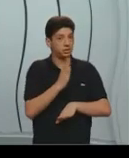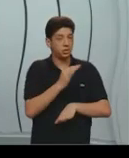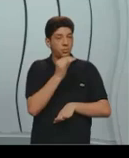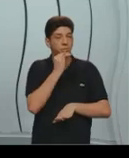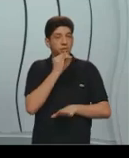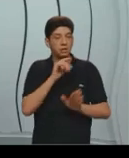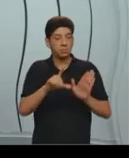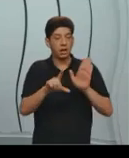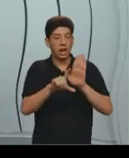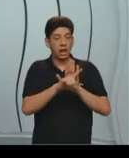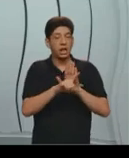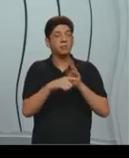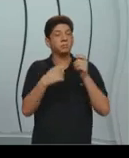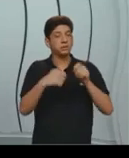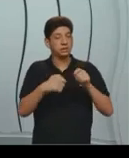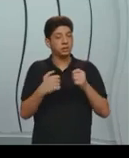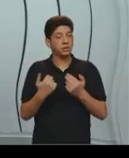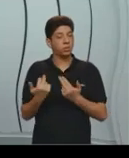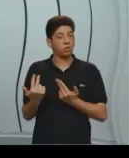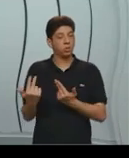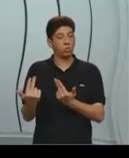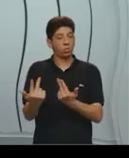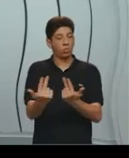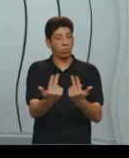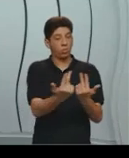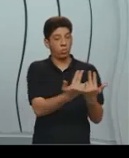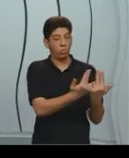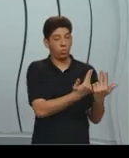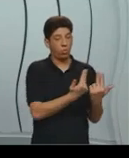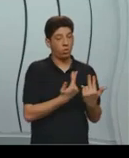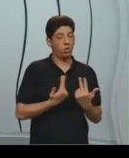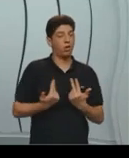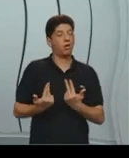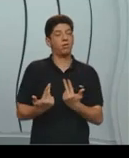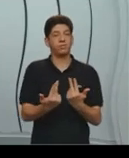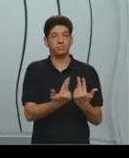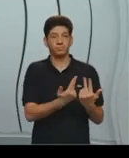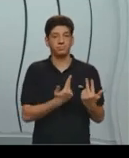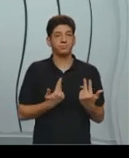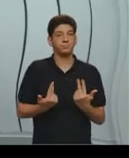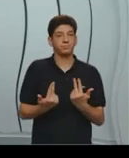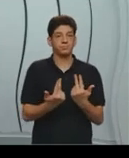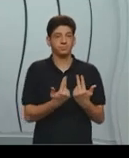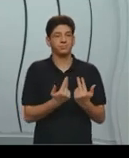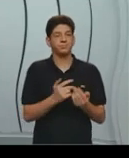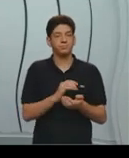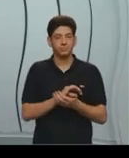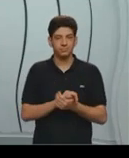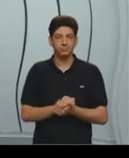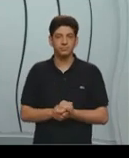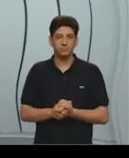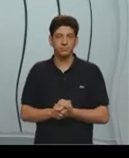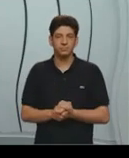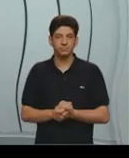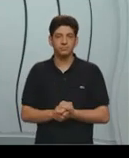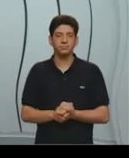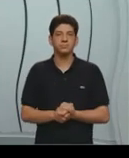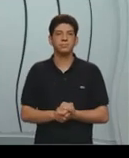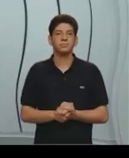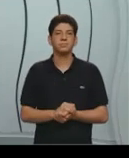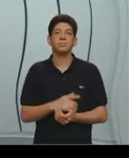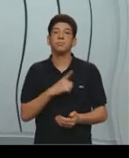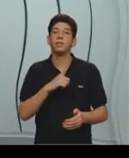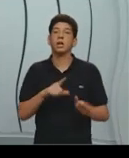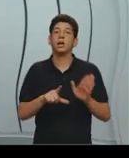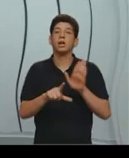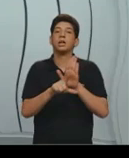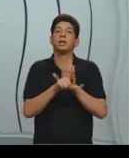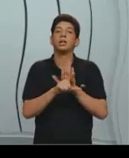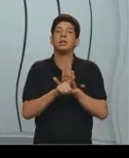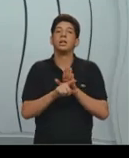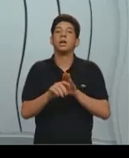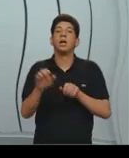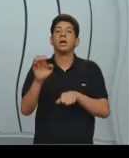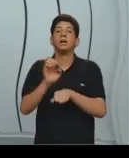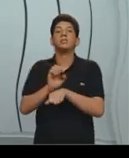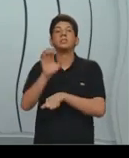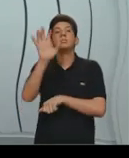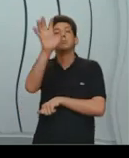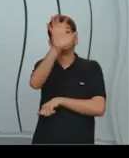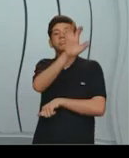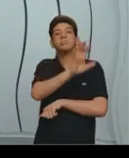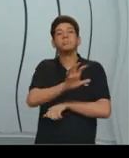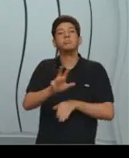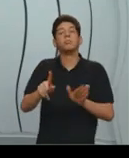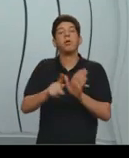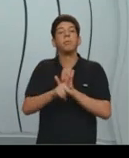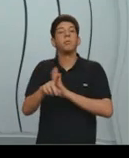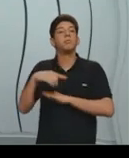leis, existem leis nacionais que são assim, que vale para todo o território nacional. Aí tem as leis estaduais, que são feitas pelos